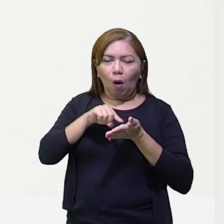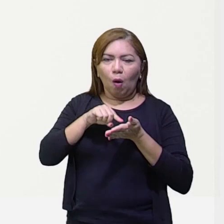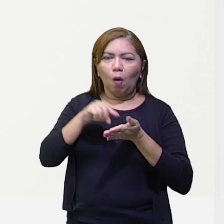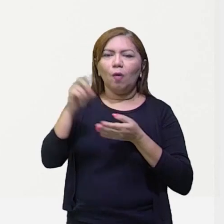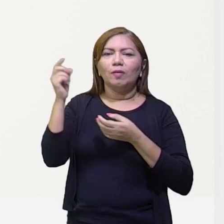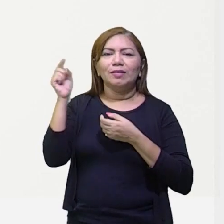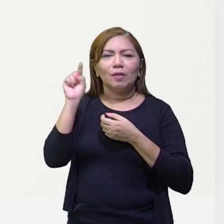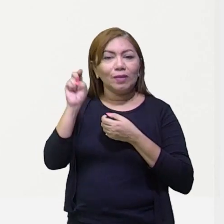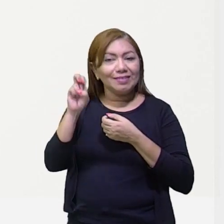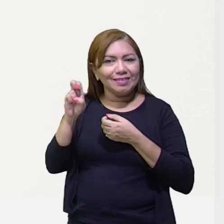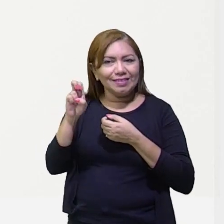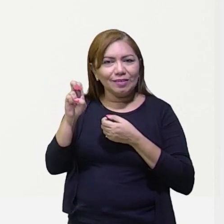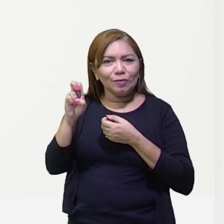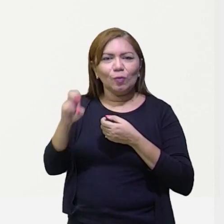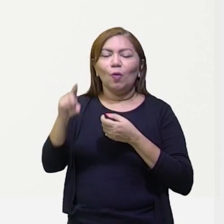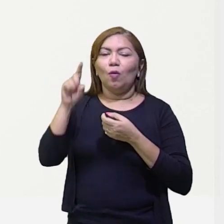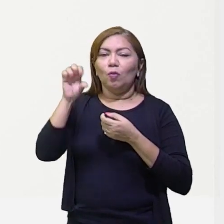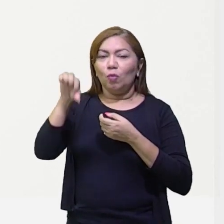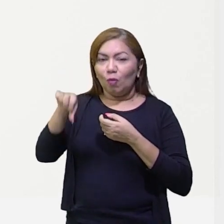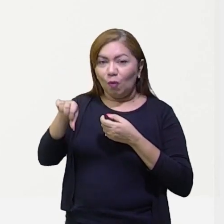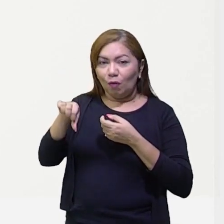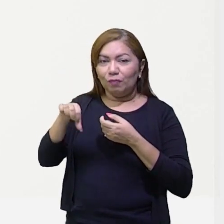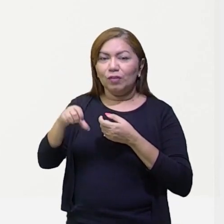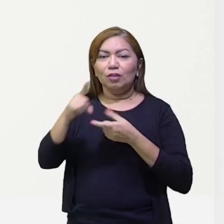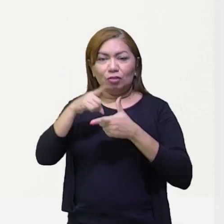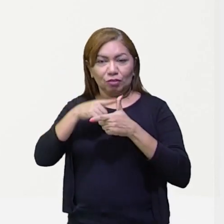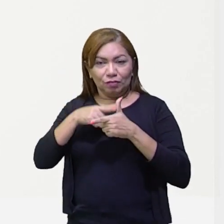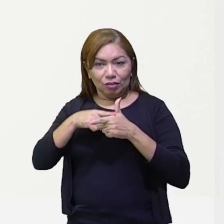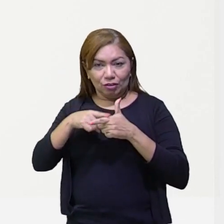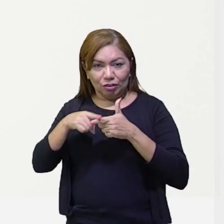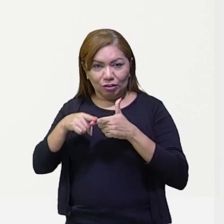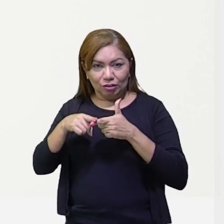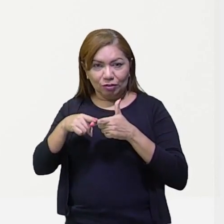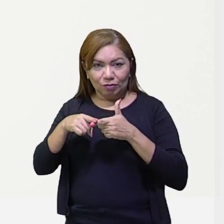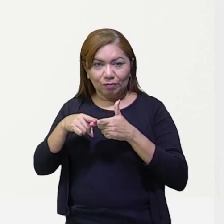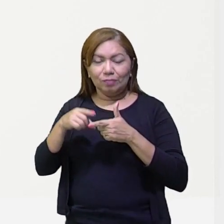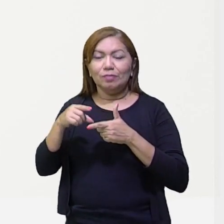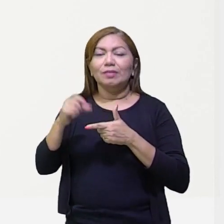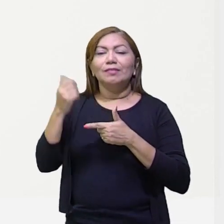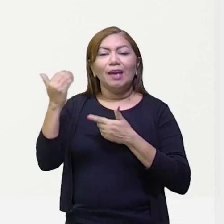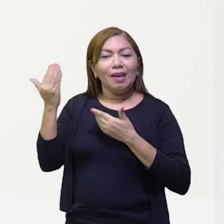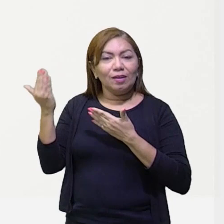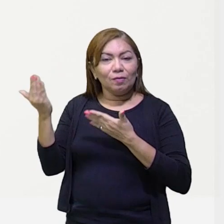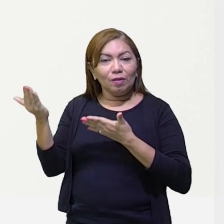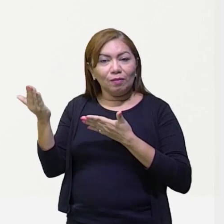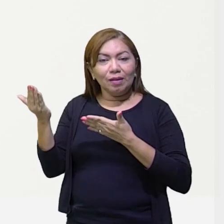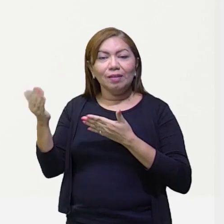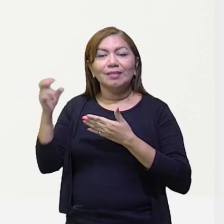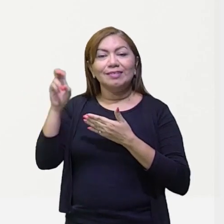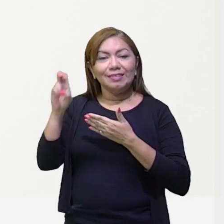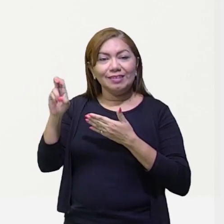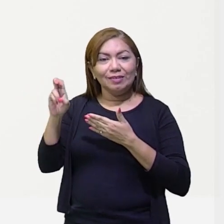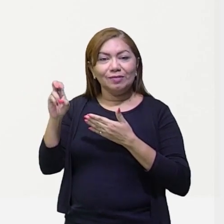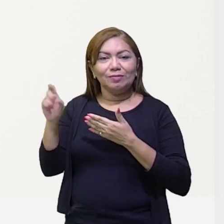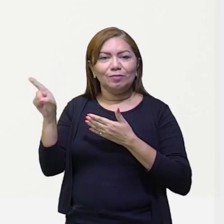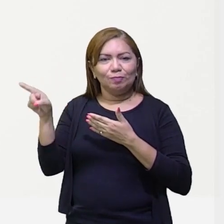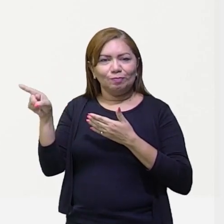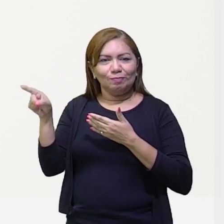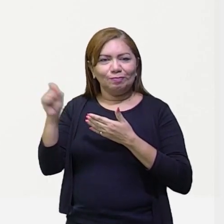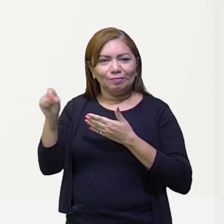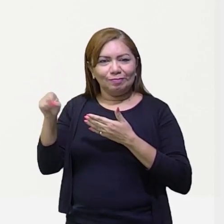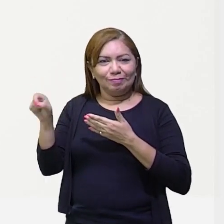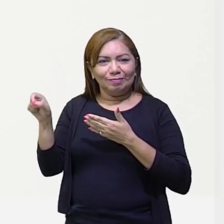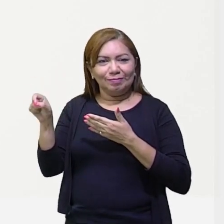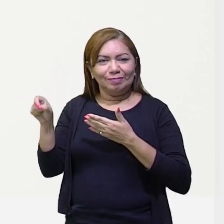5. Muito bem. Então, 45 dividido por 9, 5. 5 vezes 9,